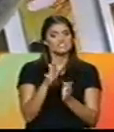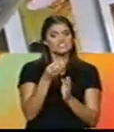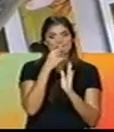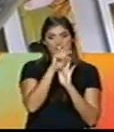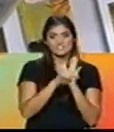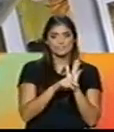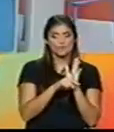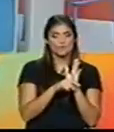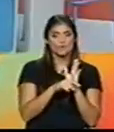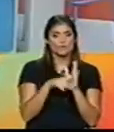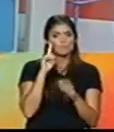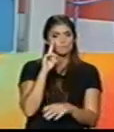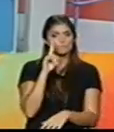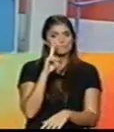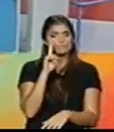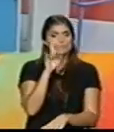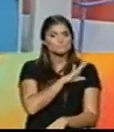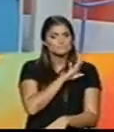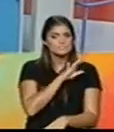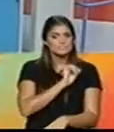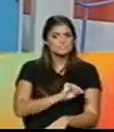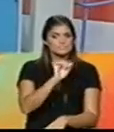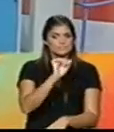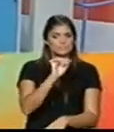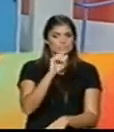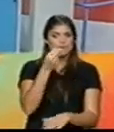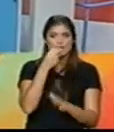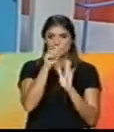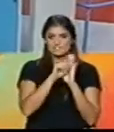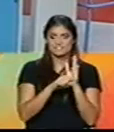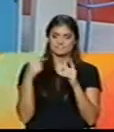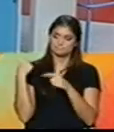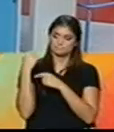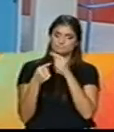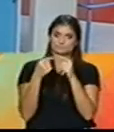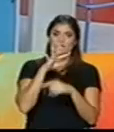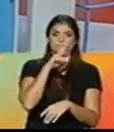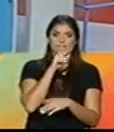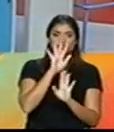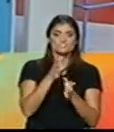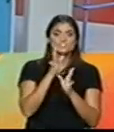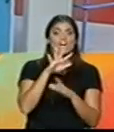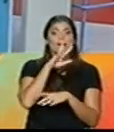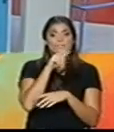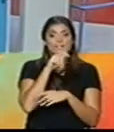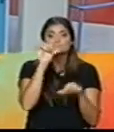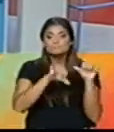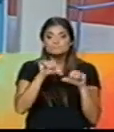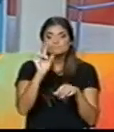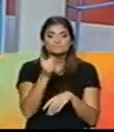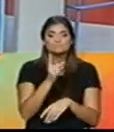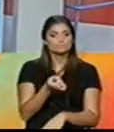foi uma experiência sua? Não, a receita é da minha mãe, não é? Sim, já ela mas punha. A noz moscada já estava já na... Já a mãe punha a noz moscada.